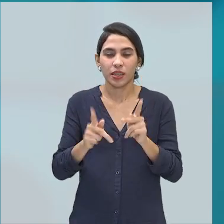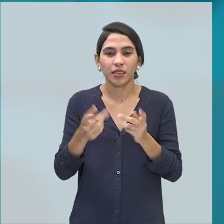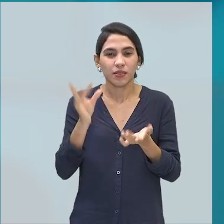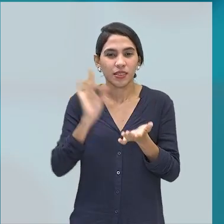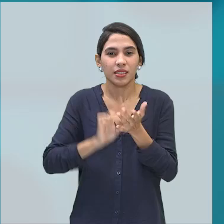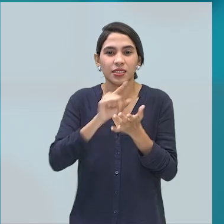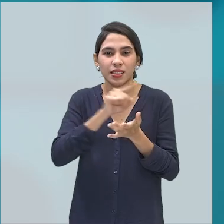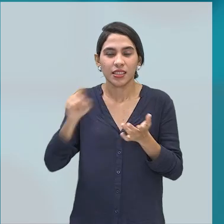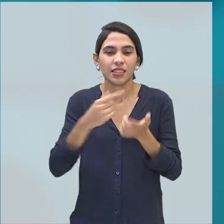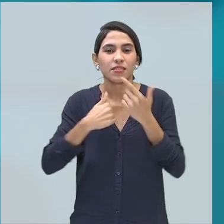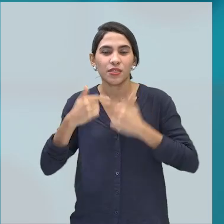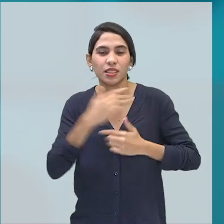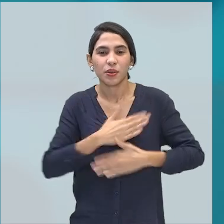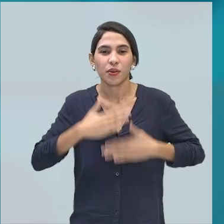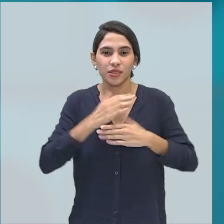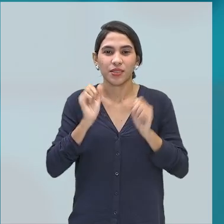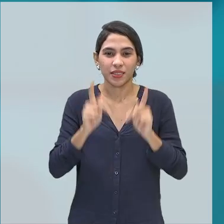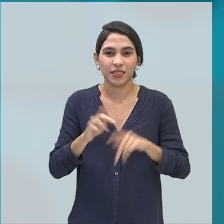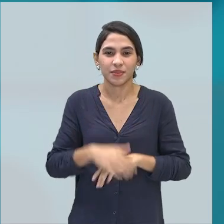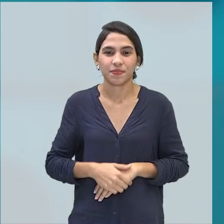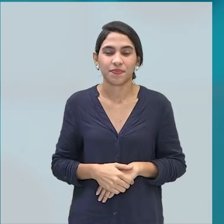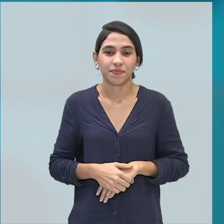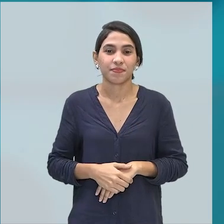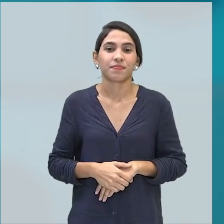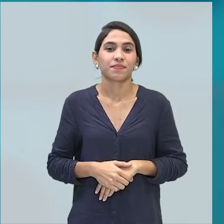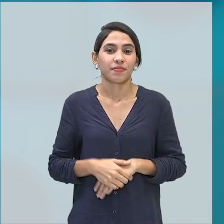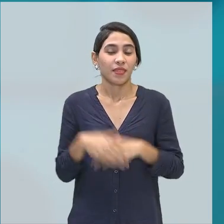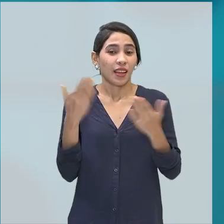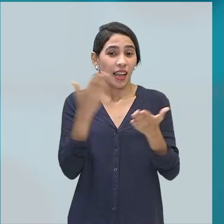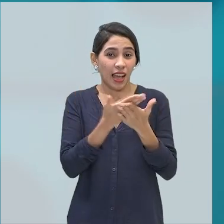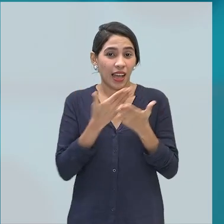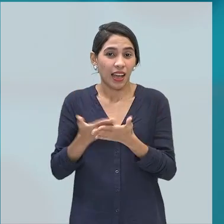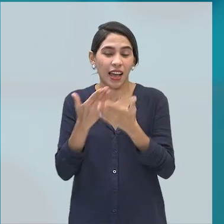certeza que vocês irão gostar bastante. Bom,